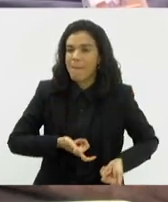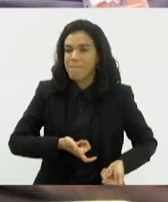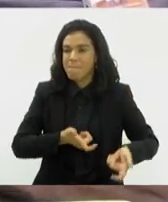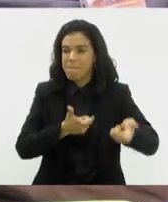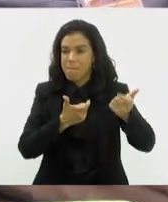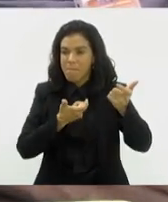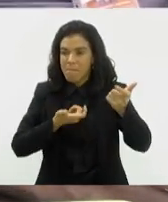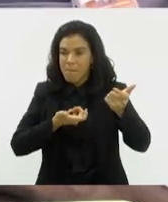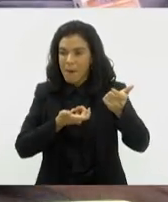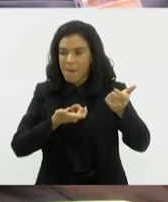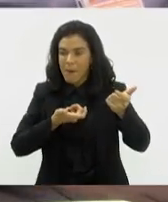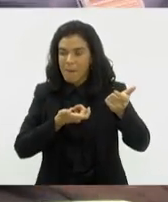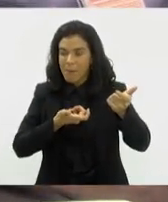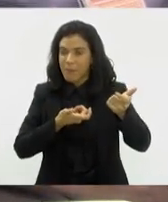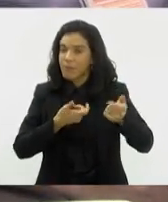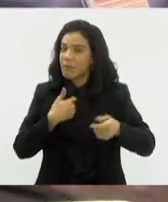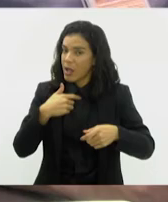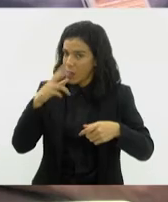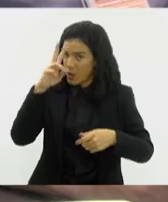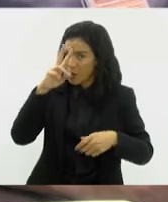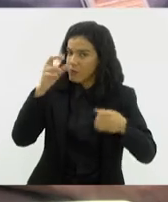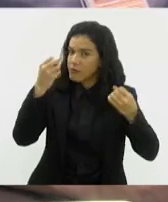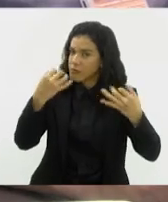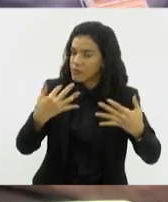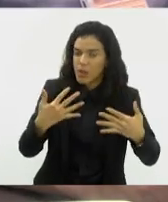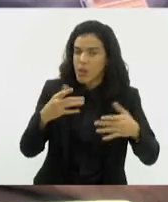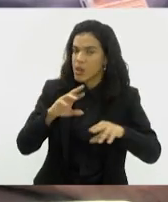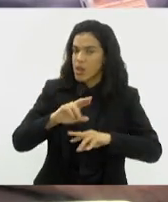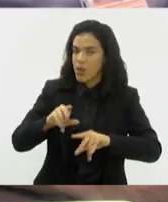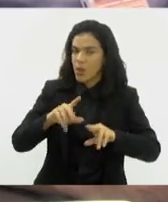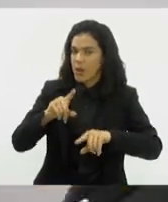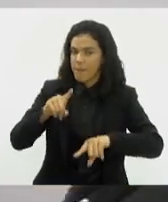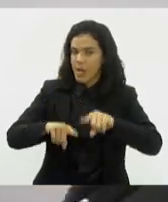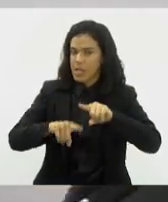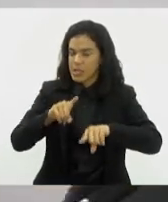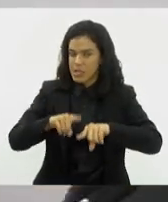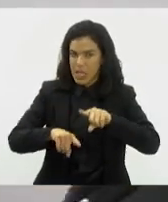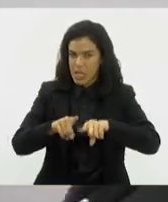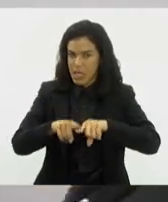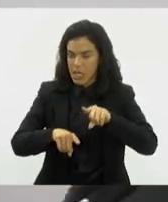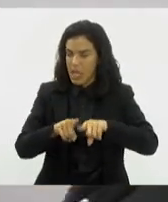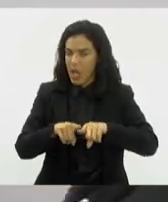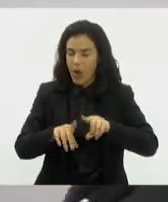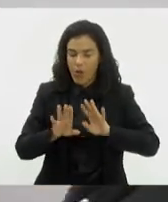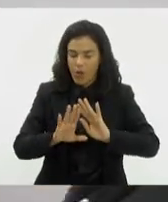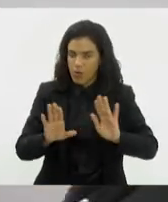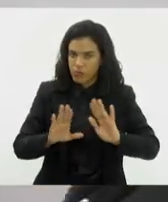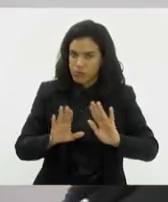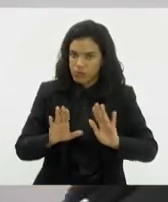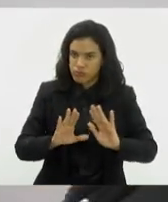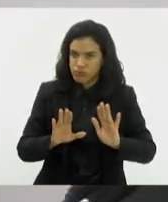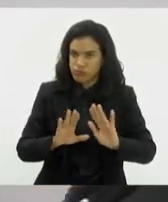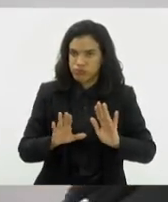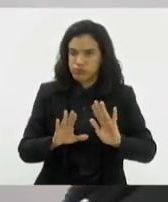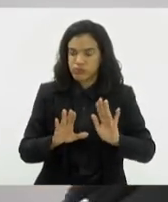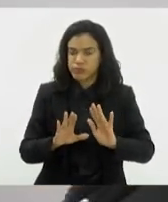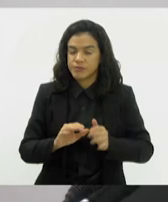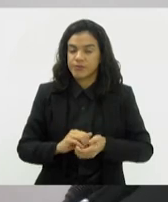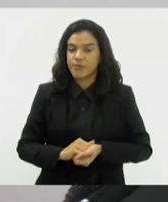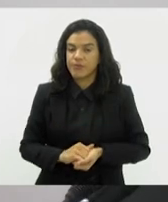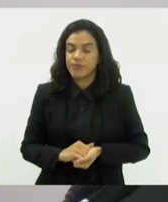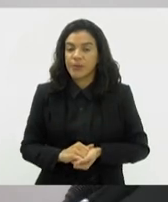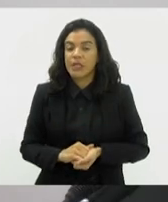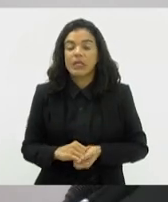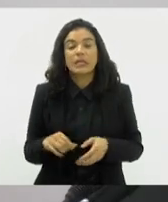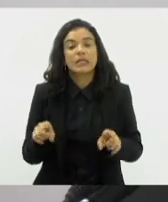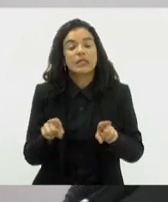Lembra? Sim, mas foi explicado que, foi explicado que não é material bélico balístico. Era recuperação. Etc. E,